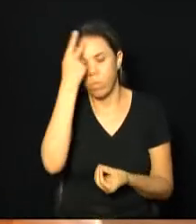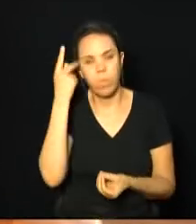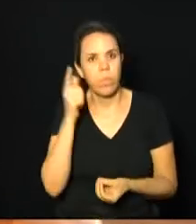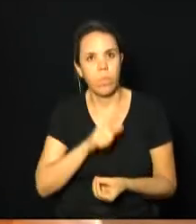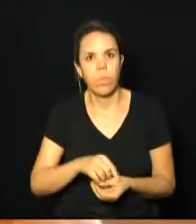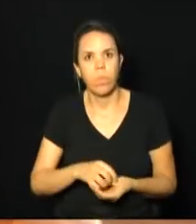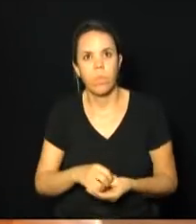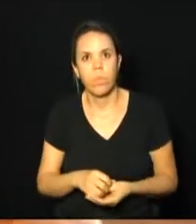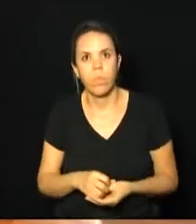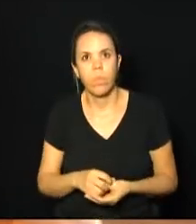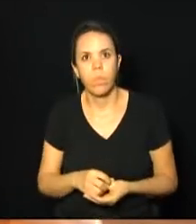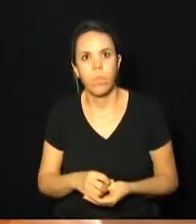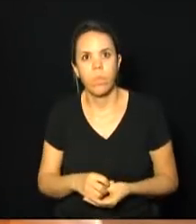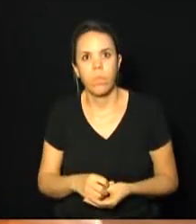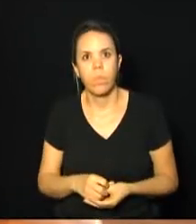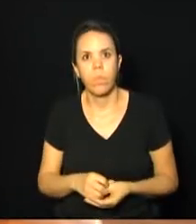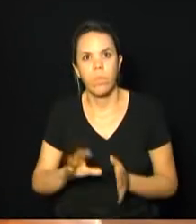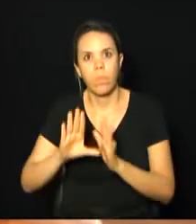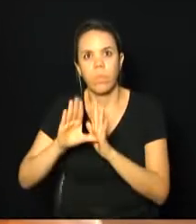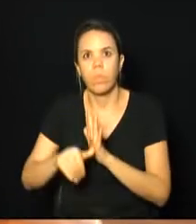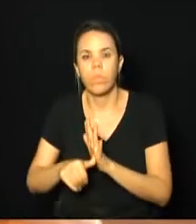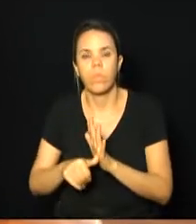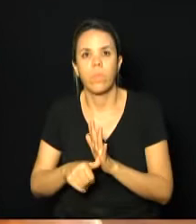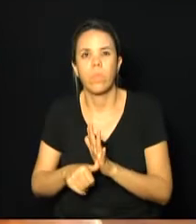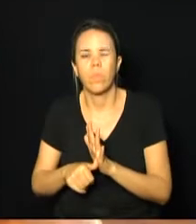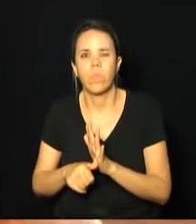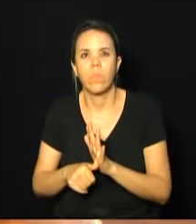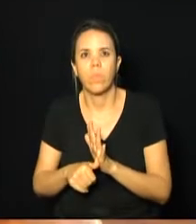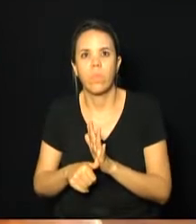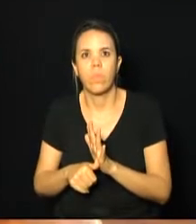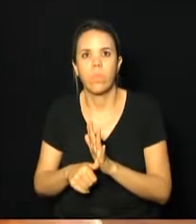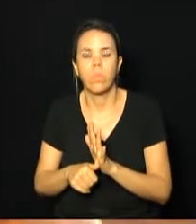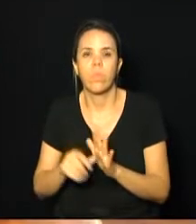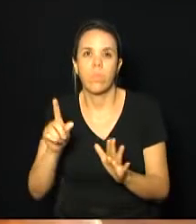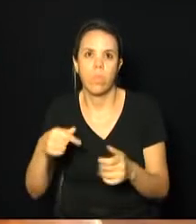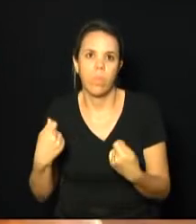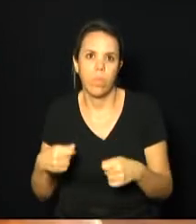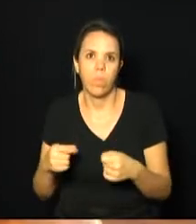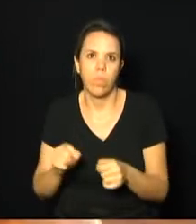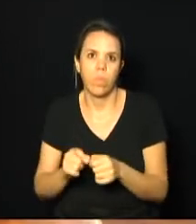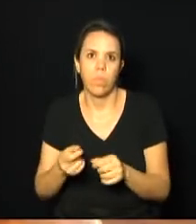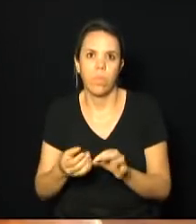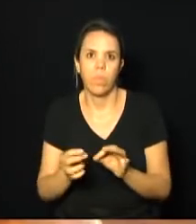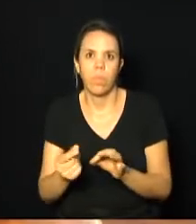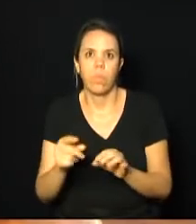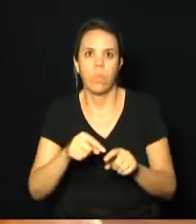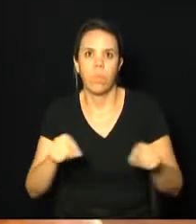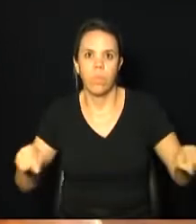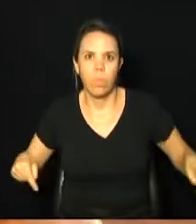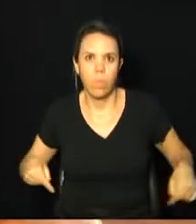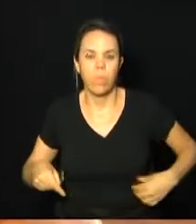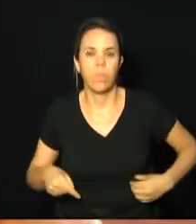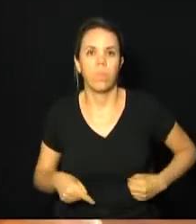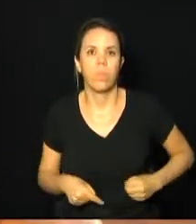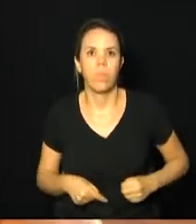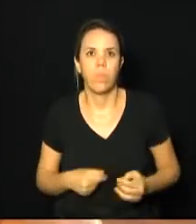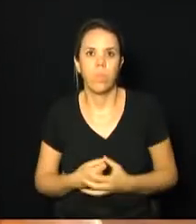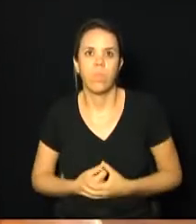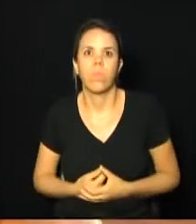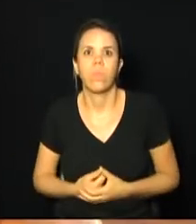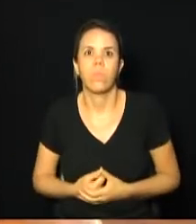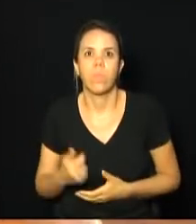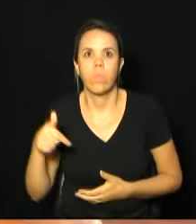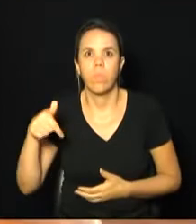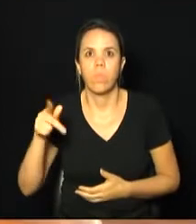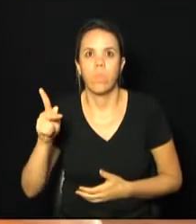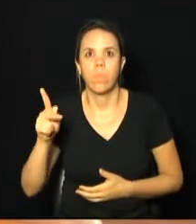conseguem furtar porque deveria ser quilômetros de alambrados, né? Mas que tem 7